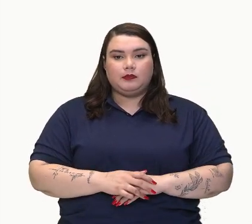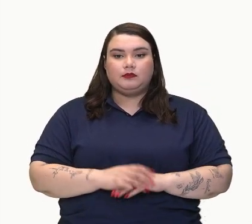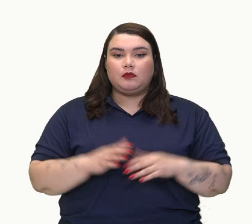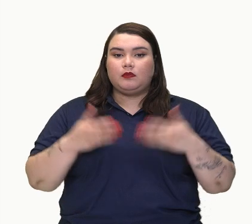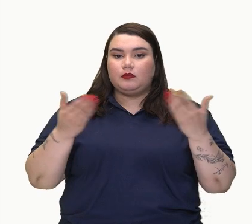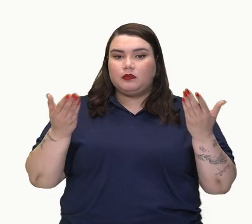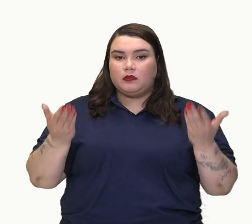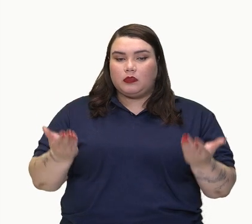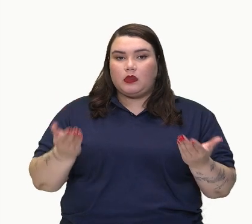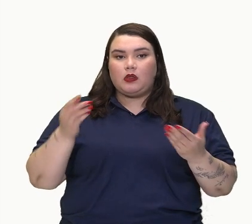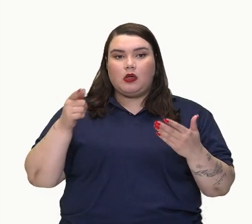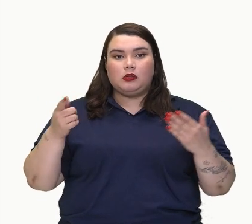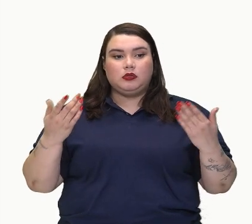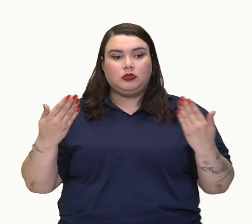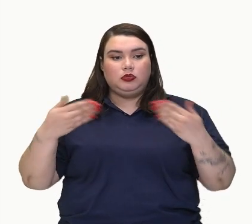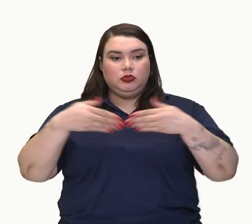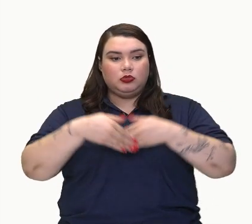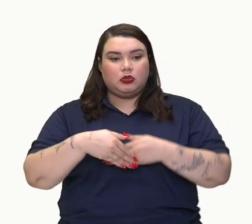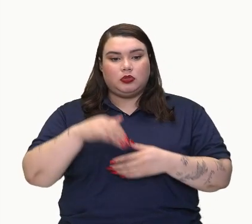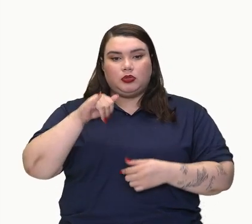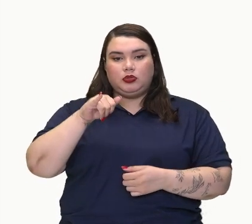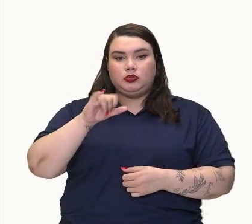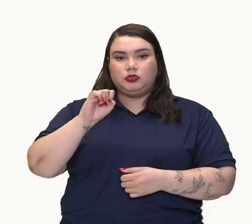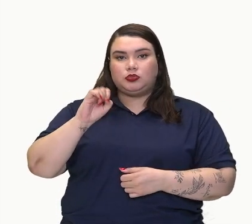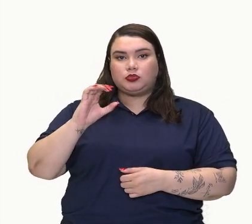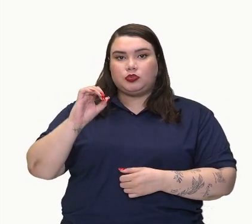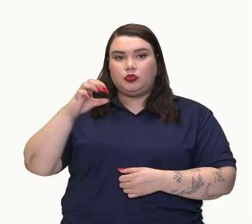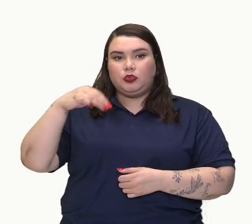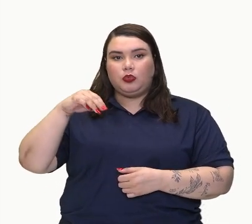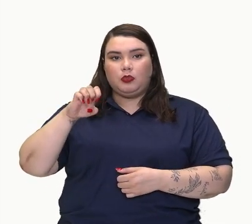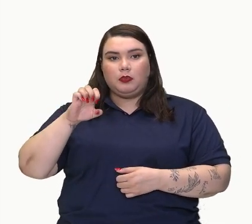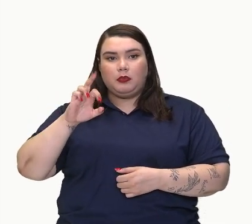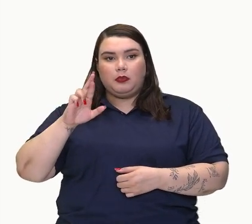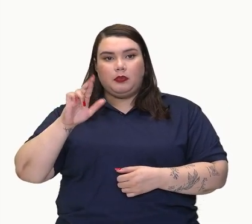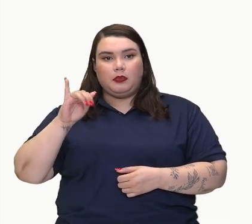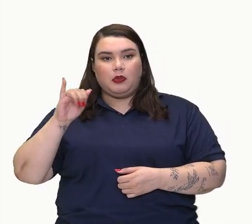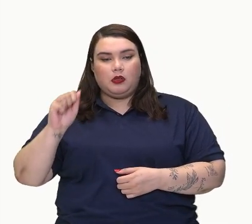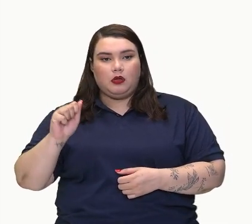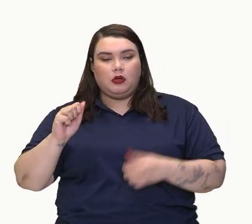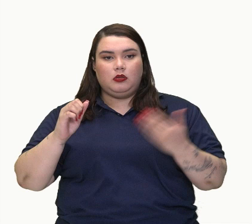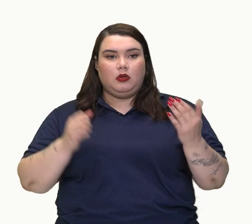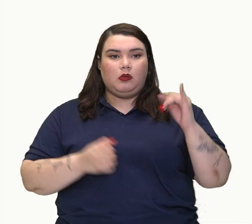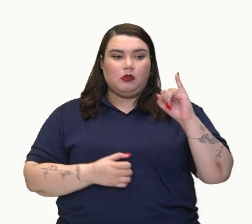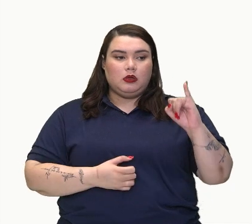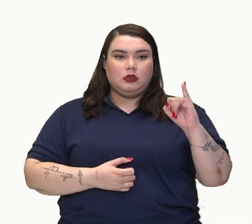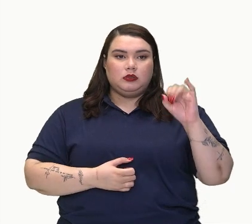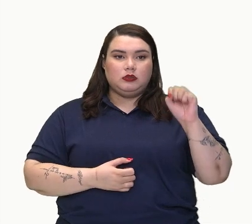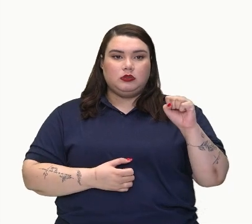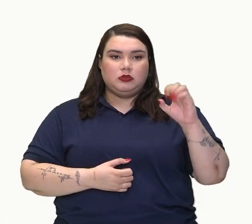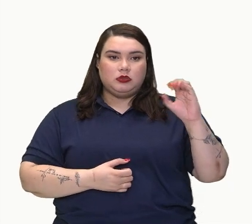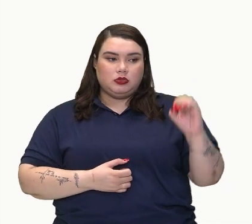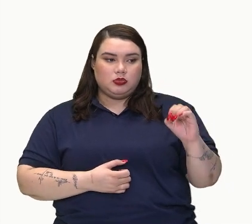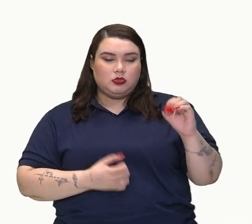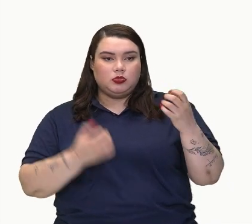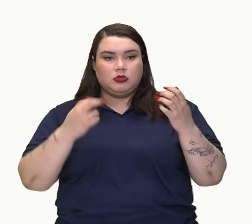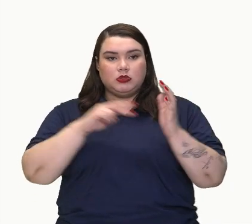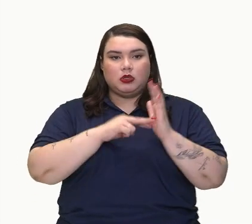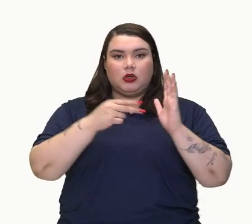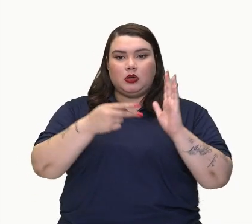Então, isomeria nada mais é do que iso, aqui é igual,